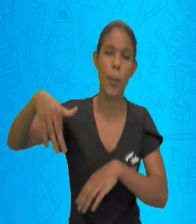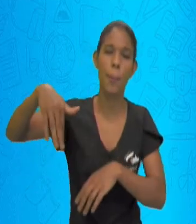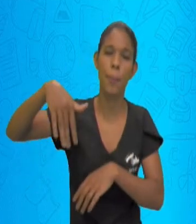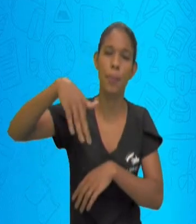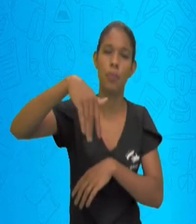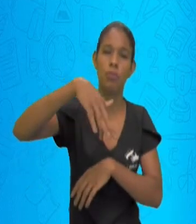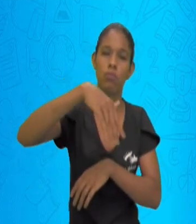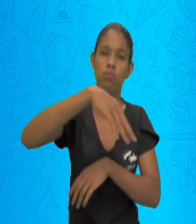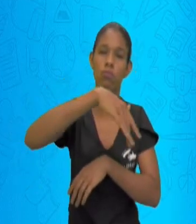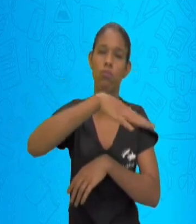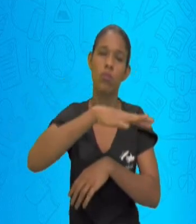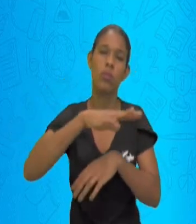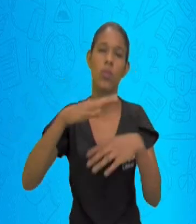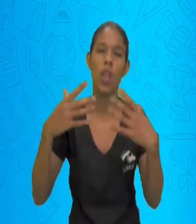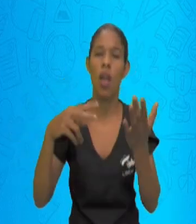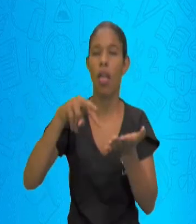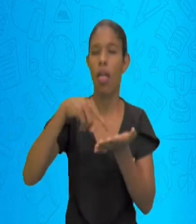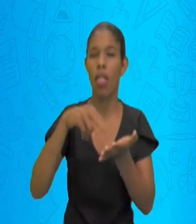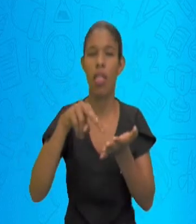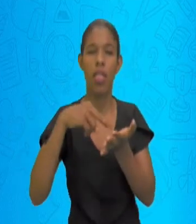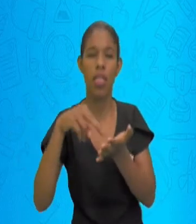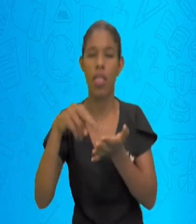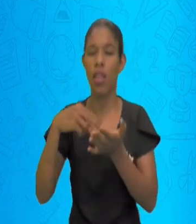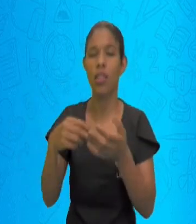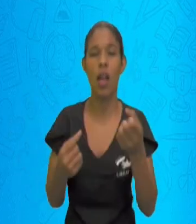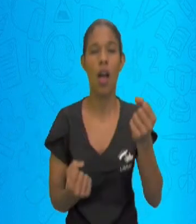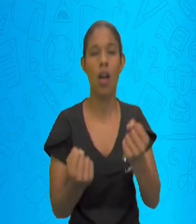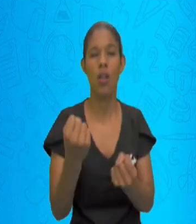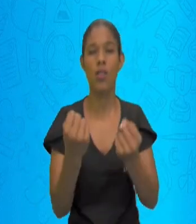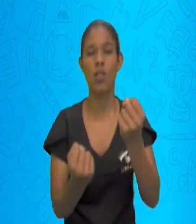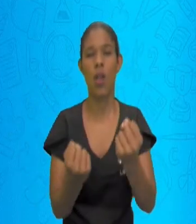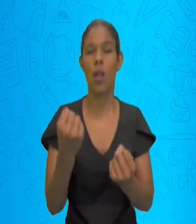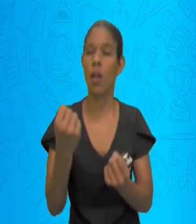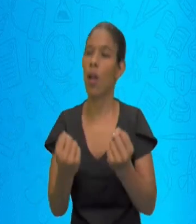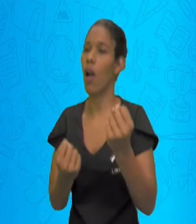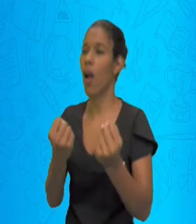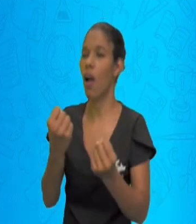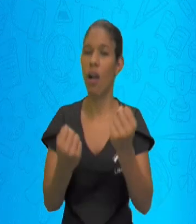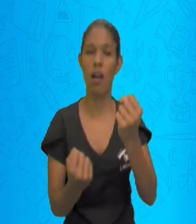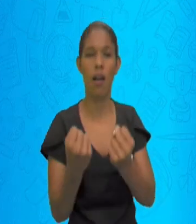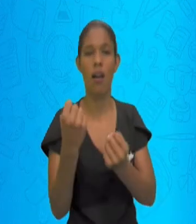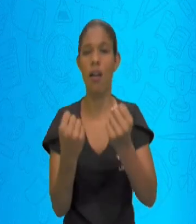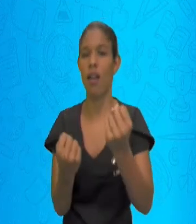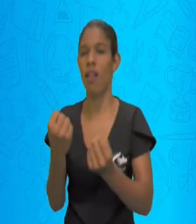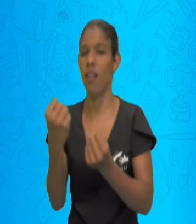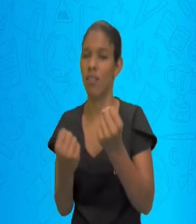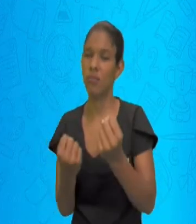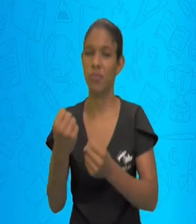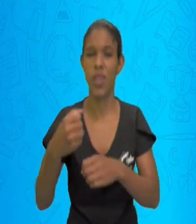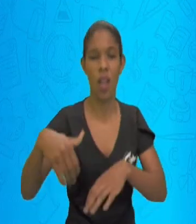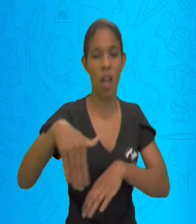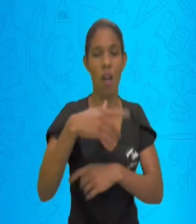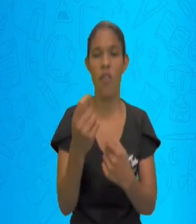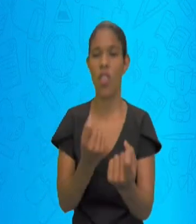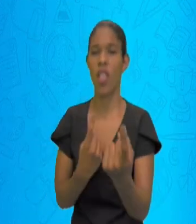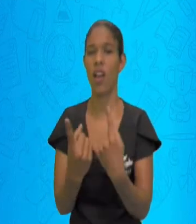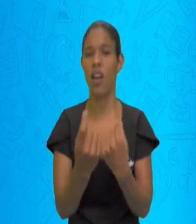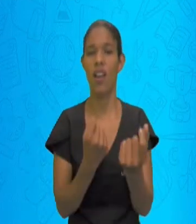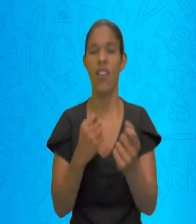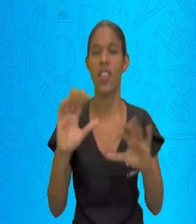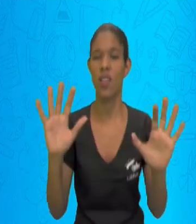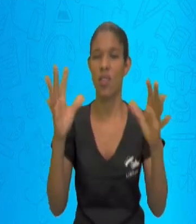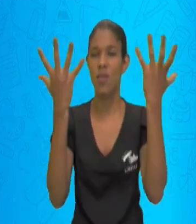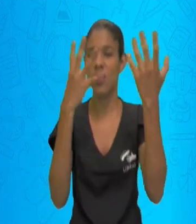assim, daquela época, com seus carros conversíveis, tocando músicas e desfilando pelas avenidas, celebrando